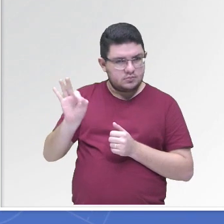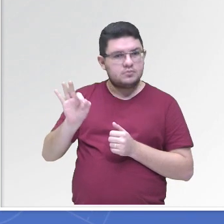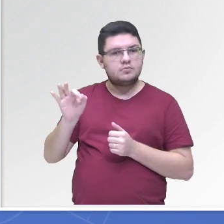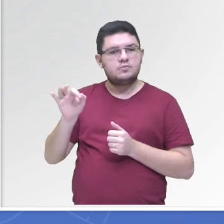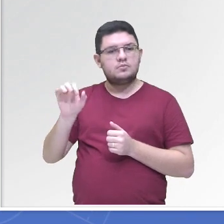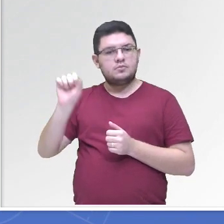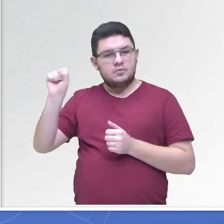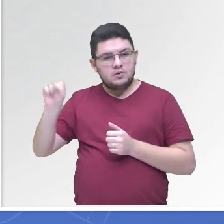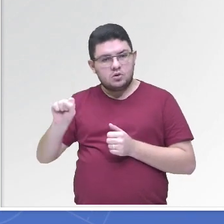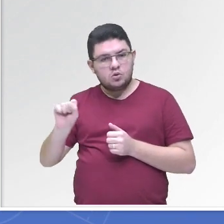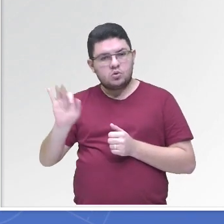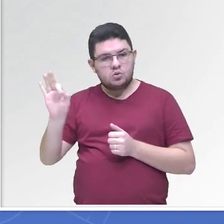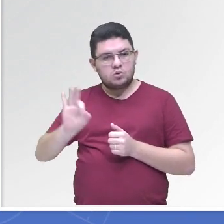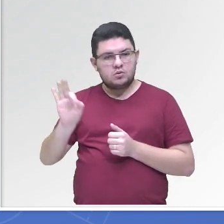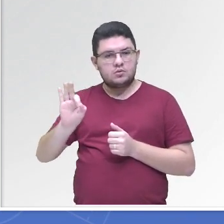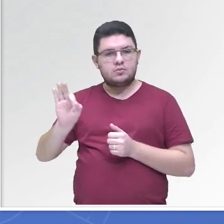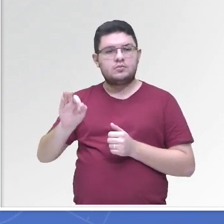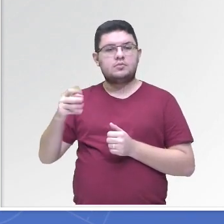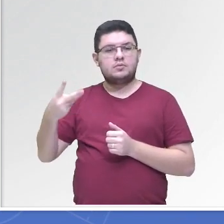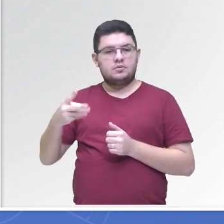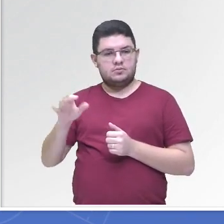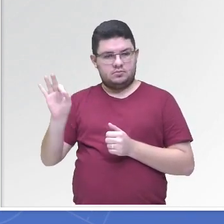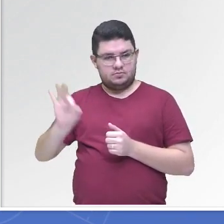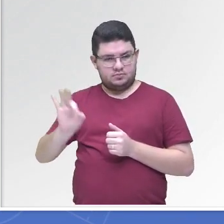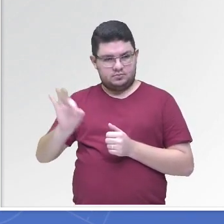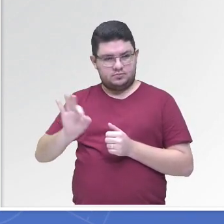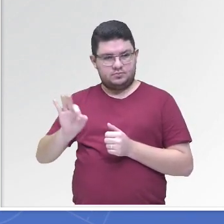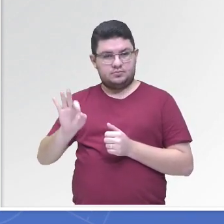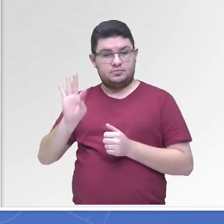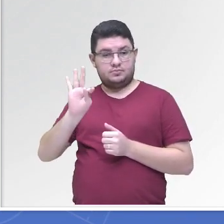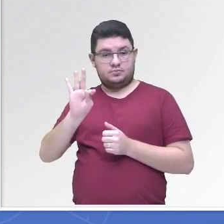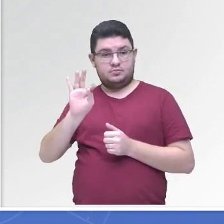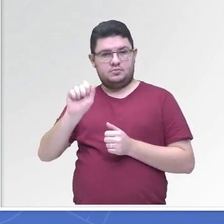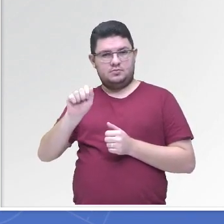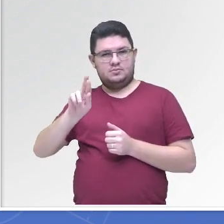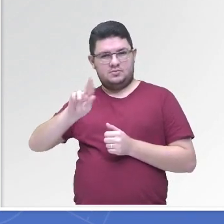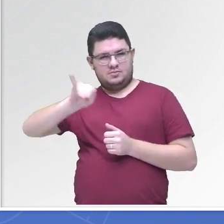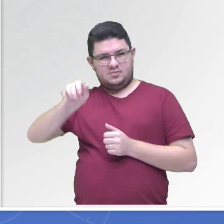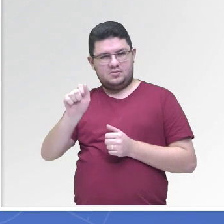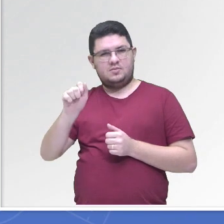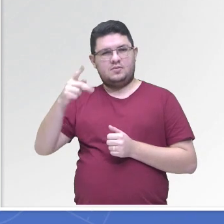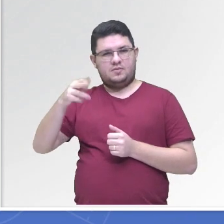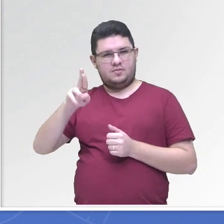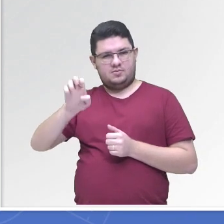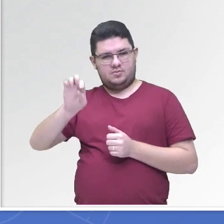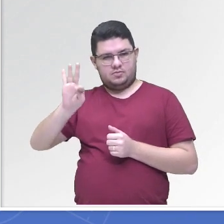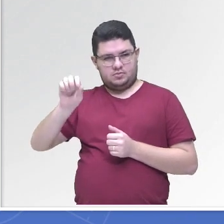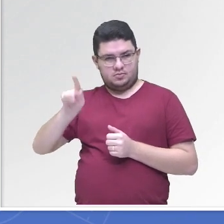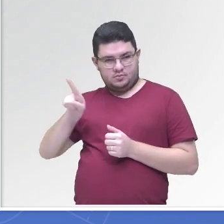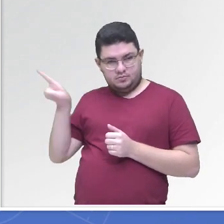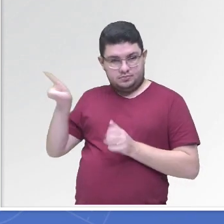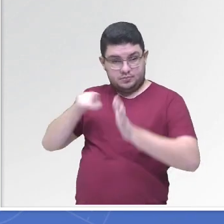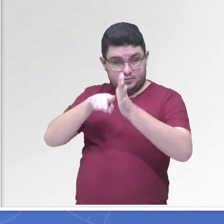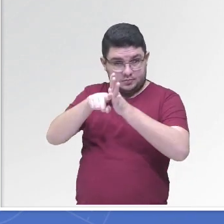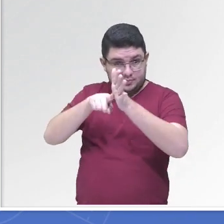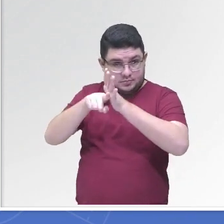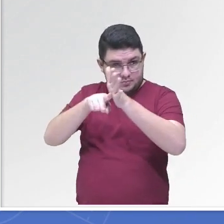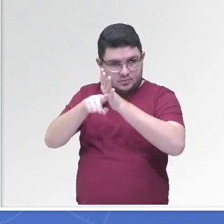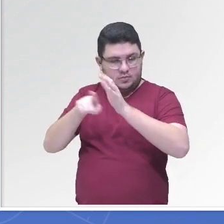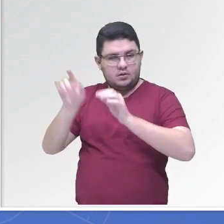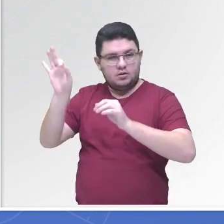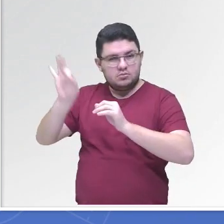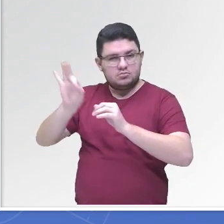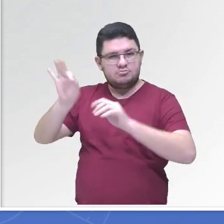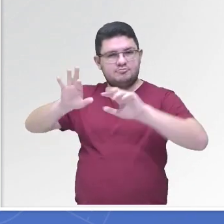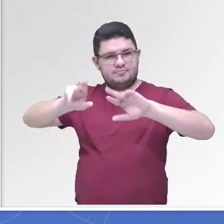8%. E ansiolíticos, tarja preta, 3%, tá? Isso aqui é uma pesquisa dessa porcentagem. E aí eu